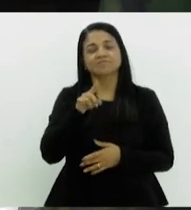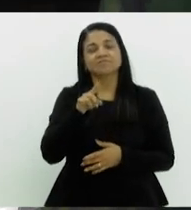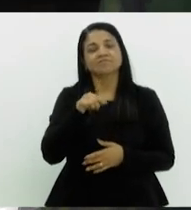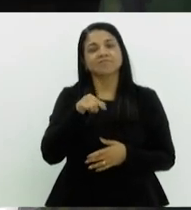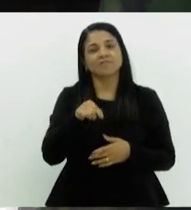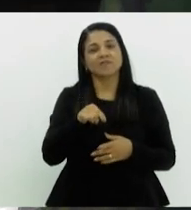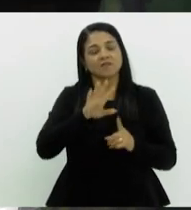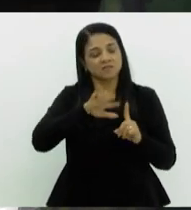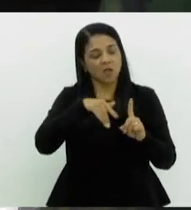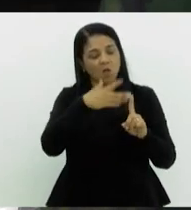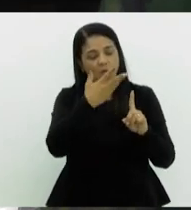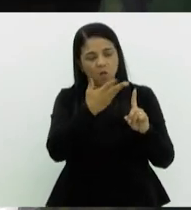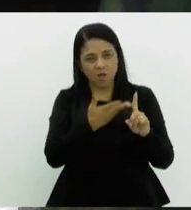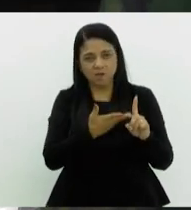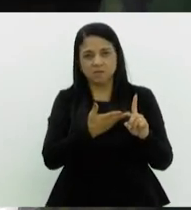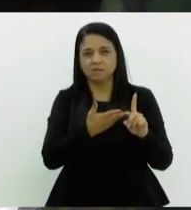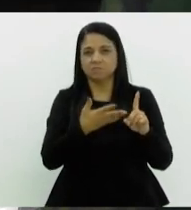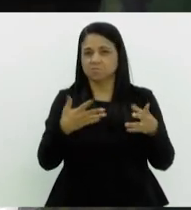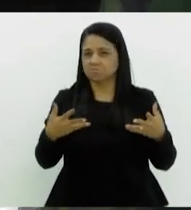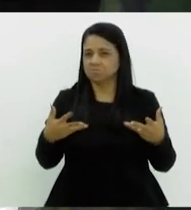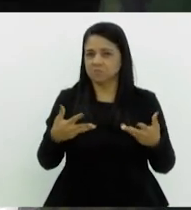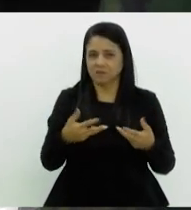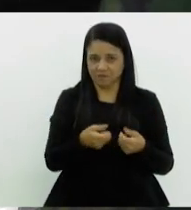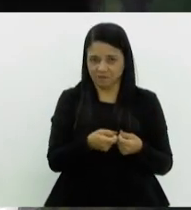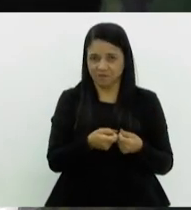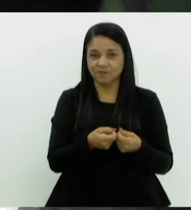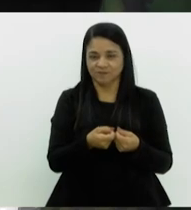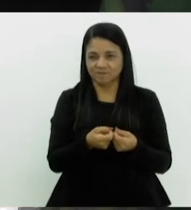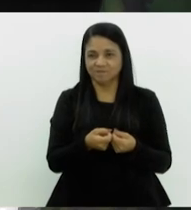essa honraria. Então,